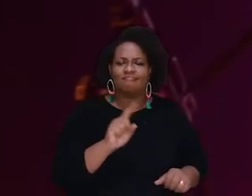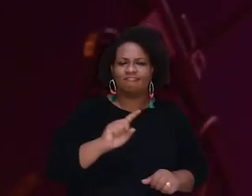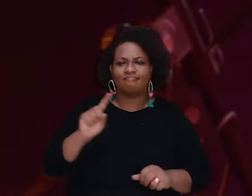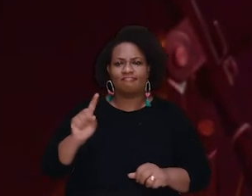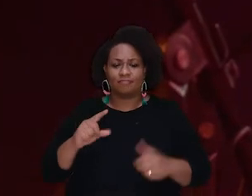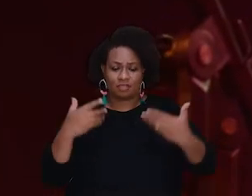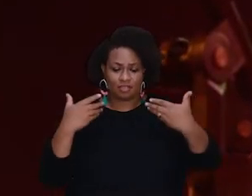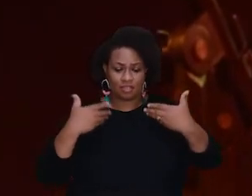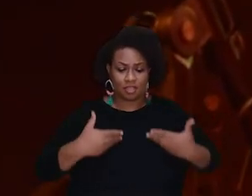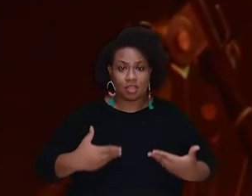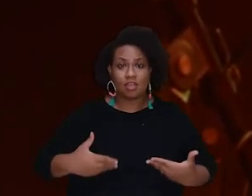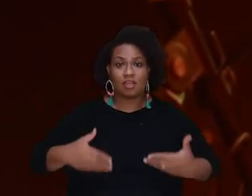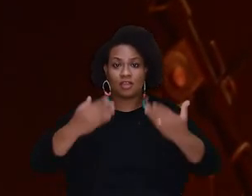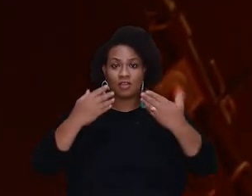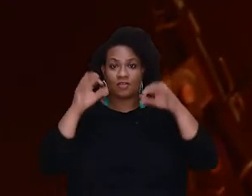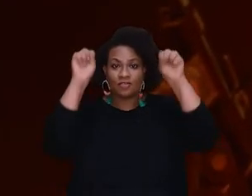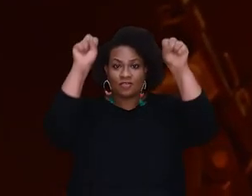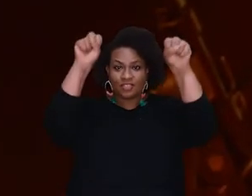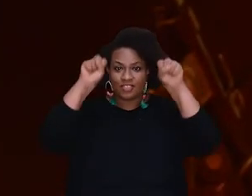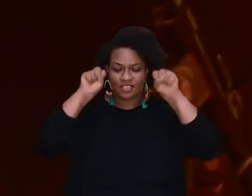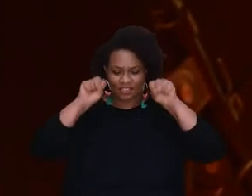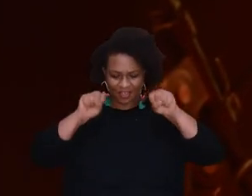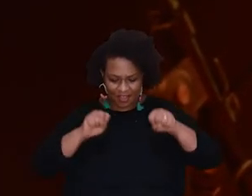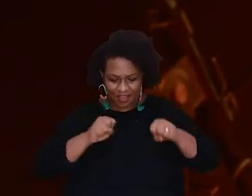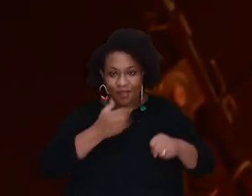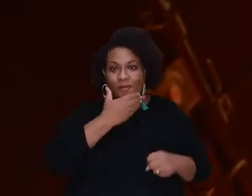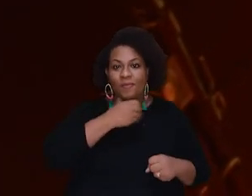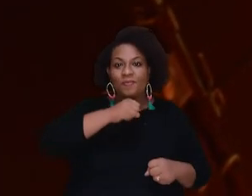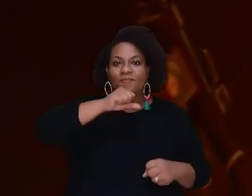Sou filha de Alafim, Oió, Xangô.